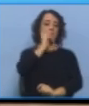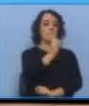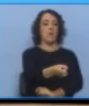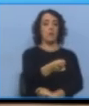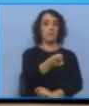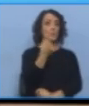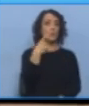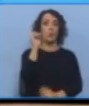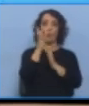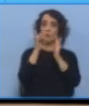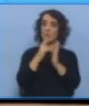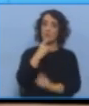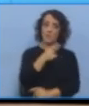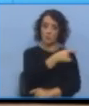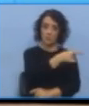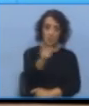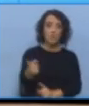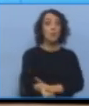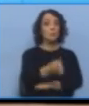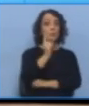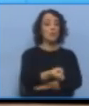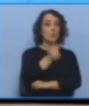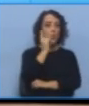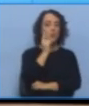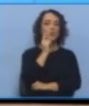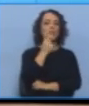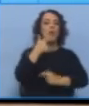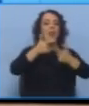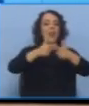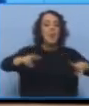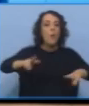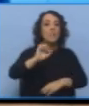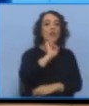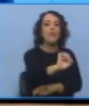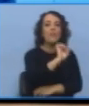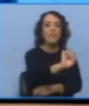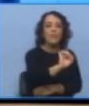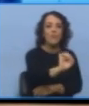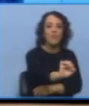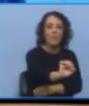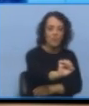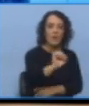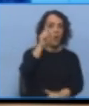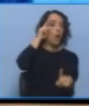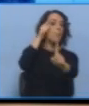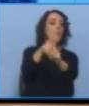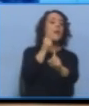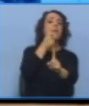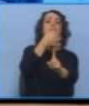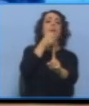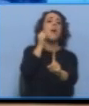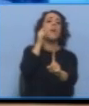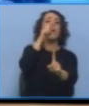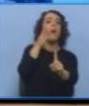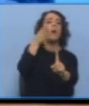não, disse, eu vou fazer de vocês pescadores de homens. E, portanto, usou a linguagem deles. Usou a linguagem daqueles a quem se destinava. E esta